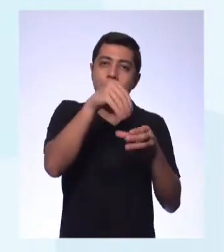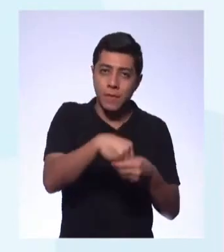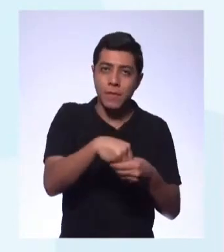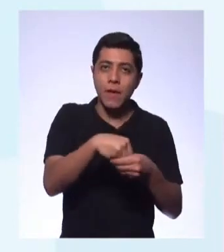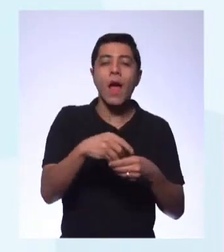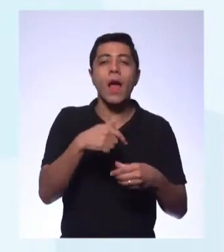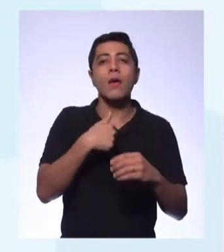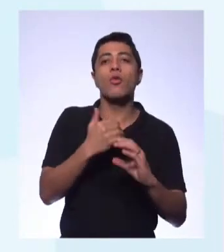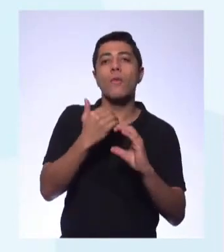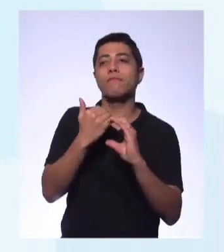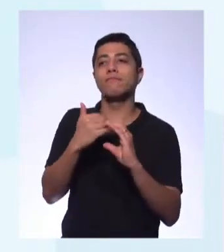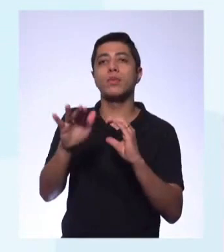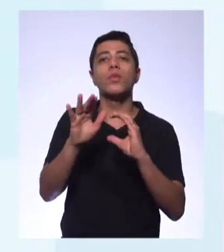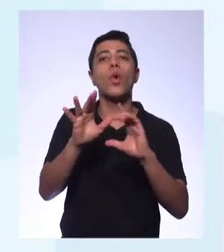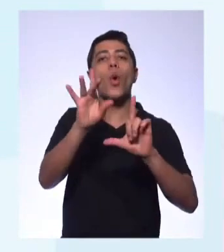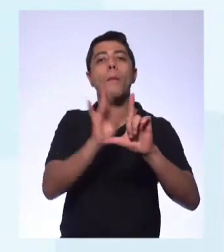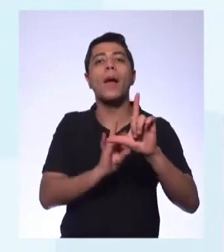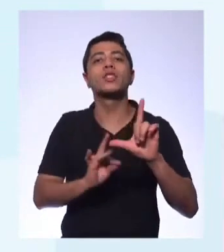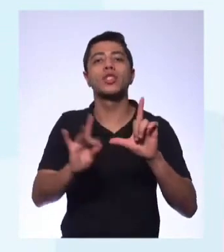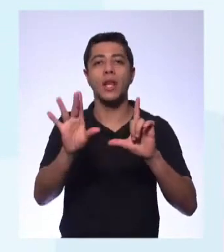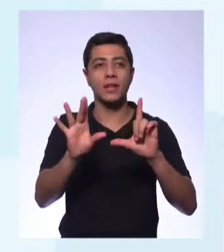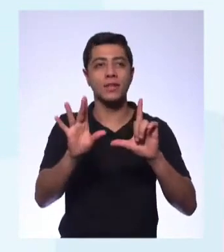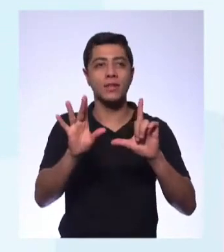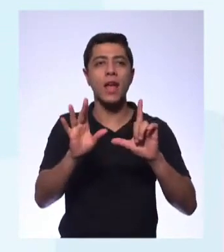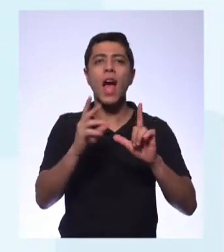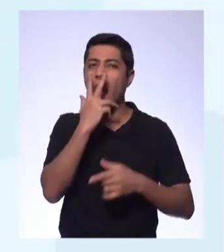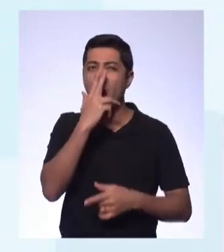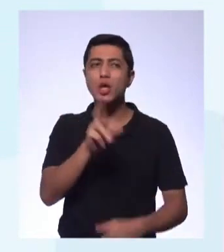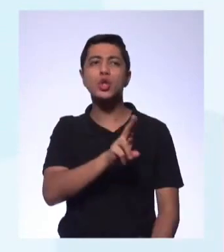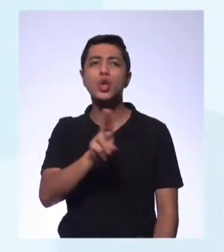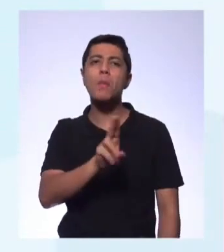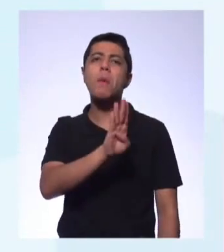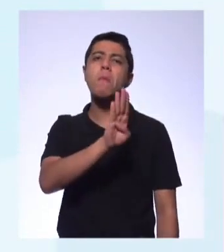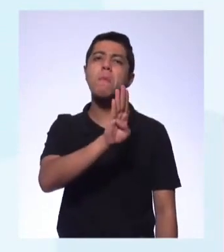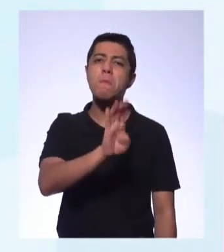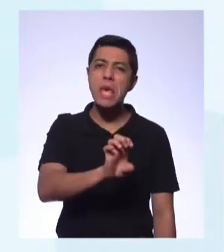2P2, né, que parece que chama, né, que é um compartilhador onde várias pessoas, né,